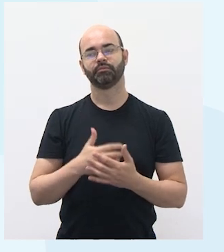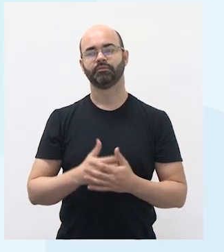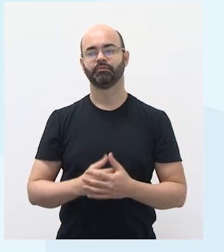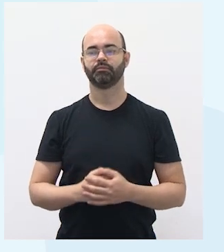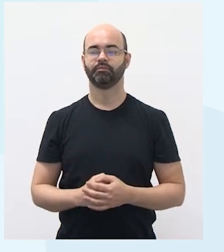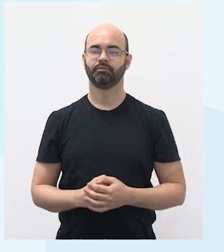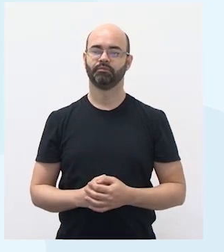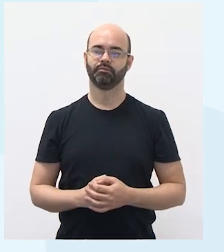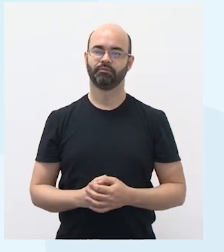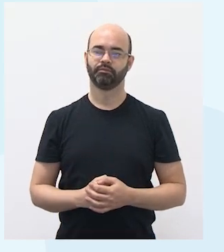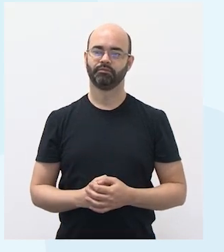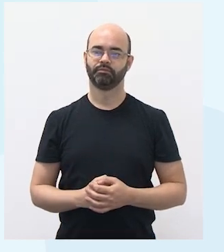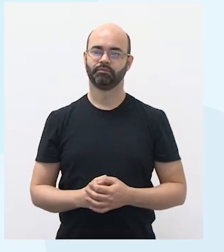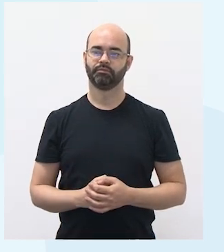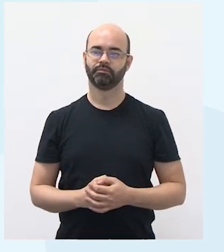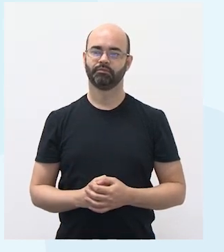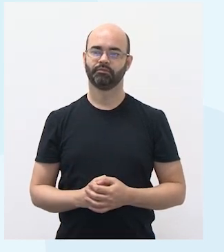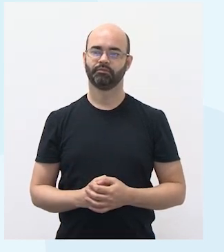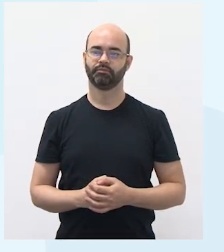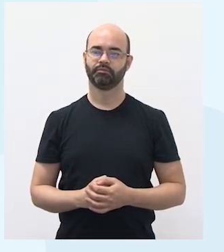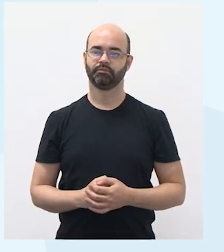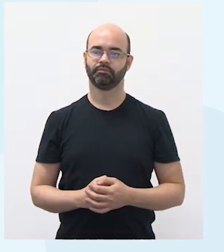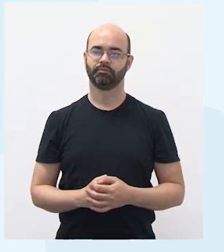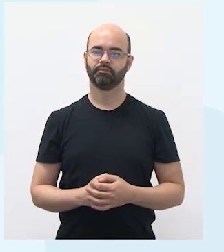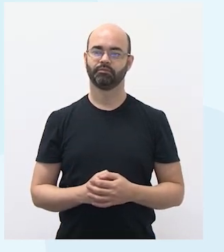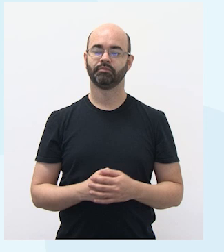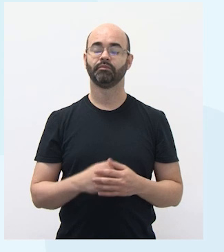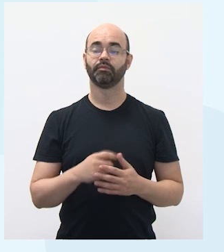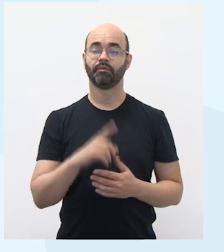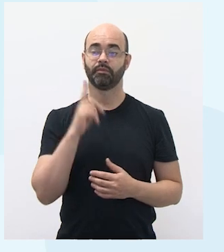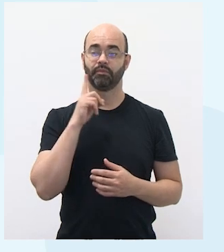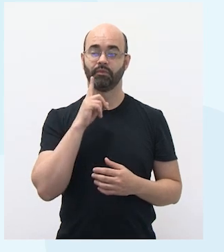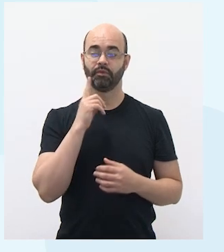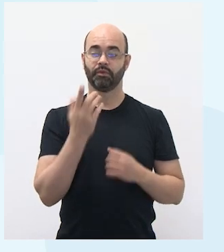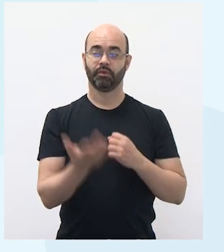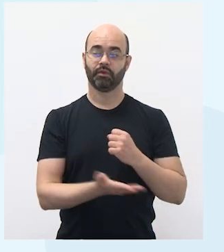reflexões introdutórias para a construção das diretrizes